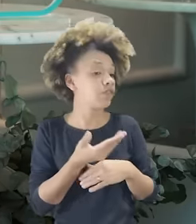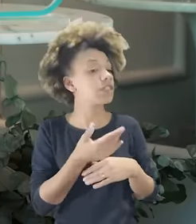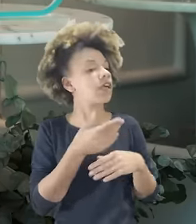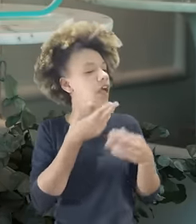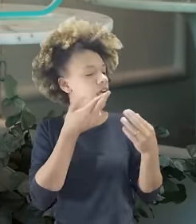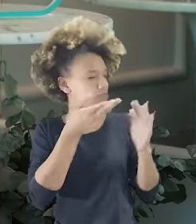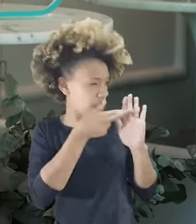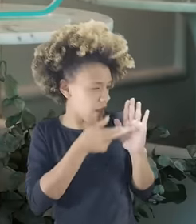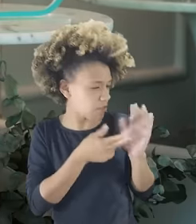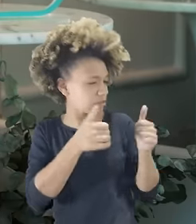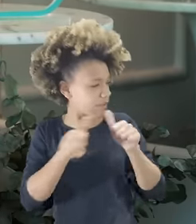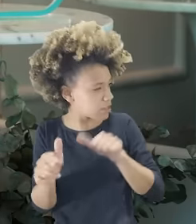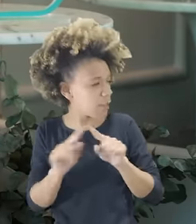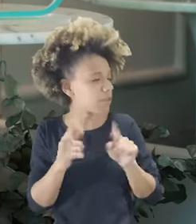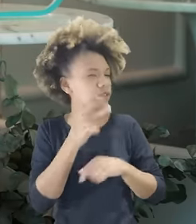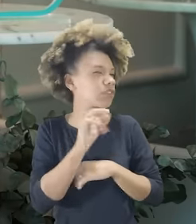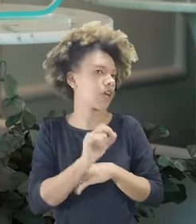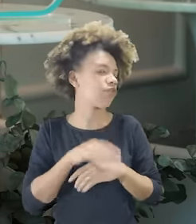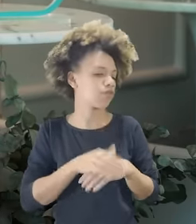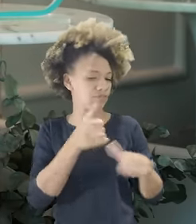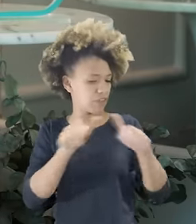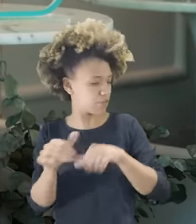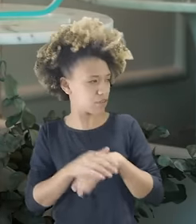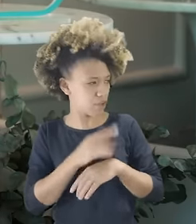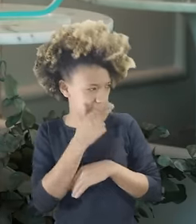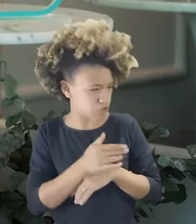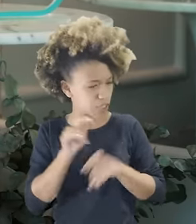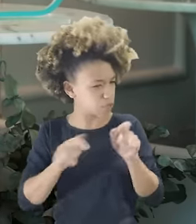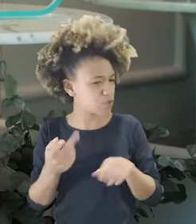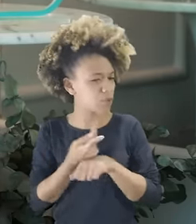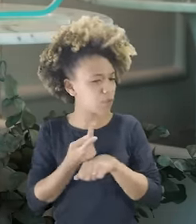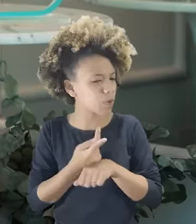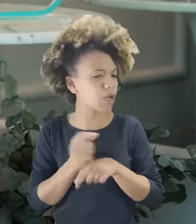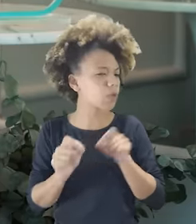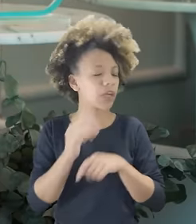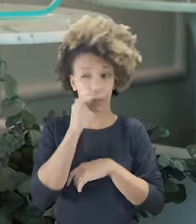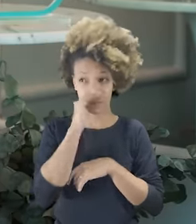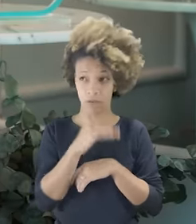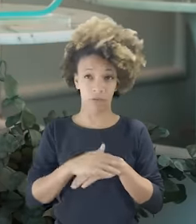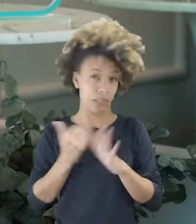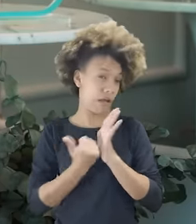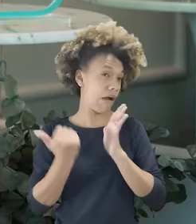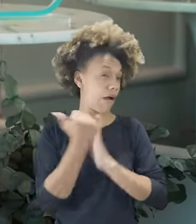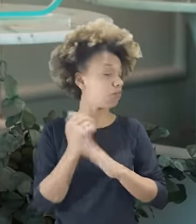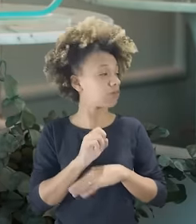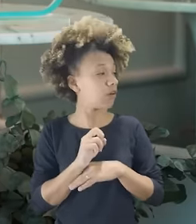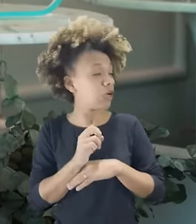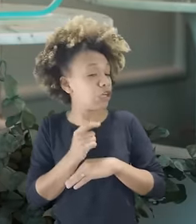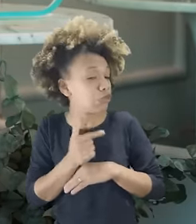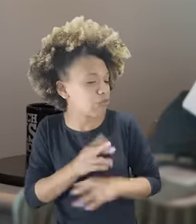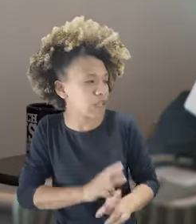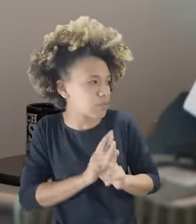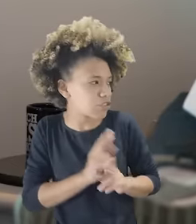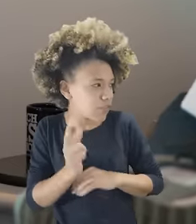criteriosa e tal e que que você acha do critério você acha que as pessoas elas estão buscando um critério muito alto e elas acabam não suprindo